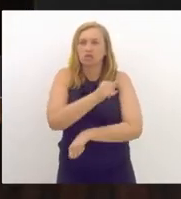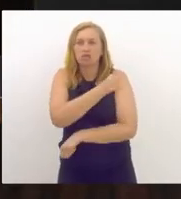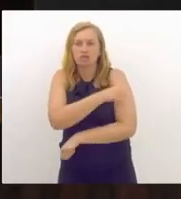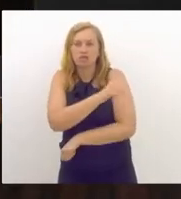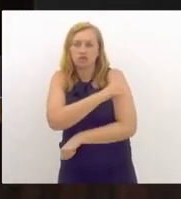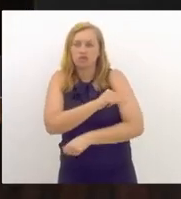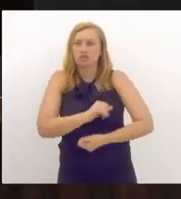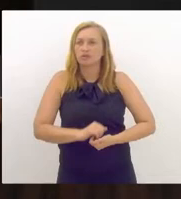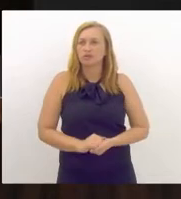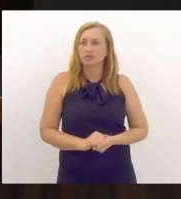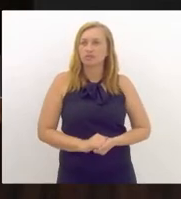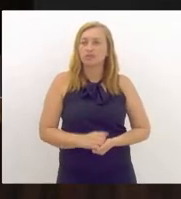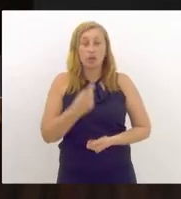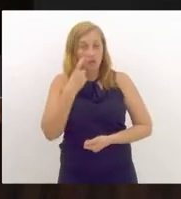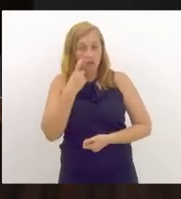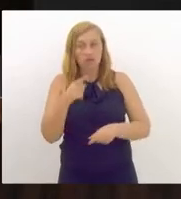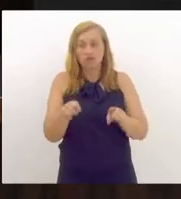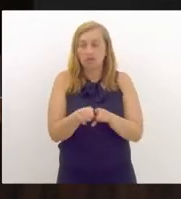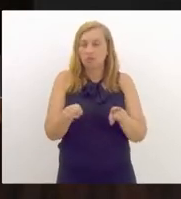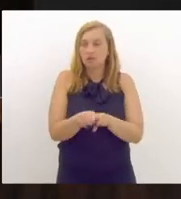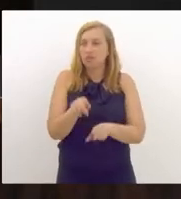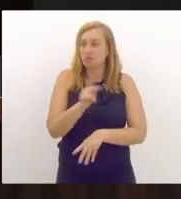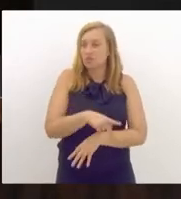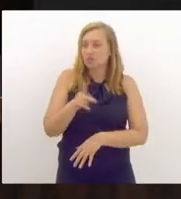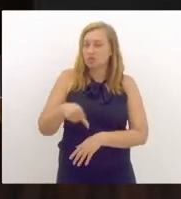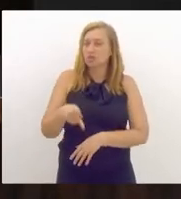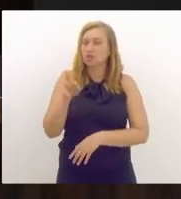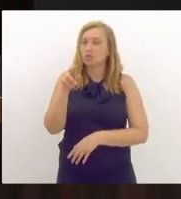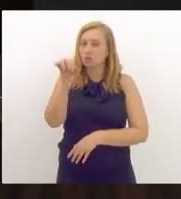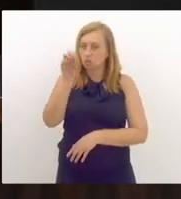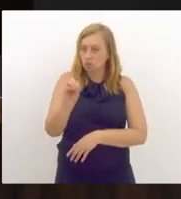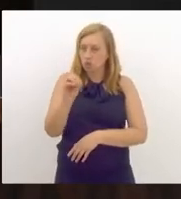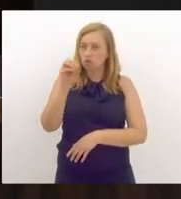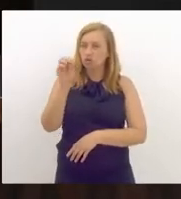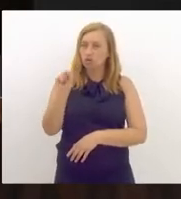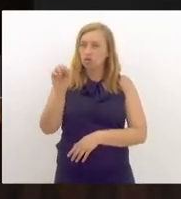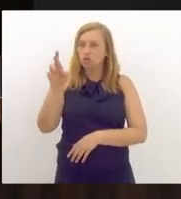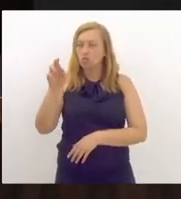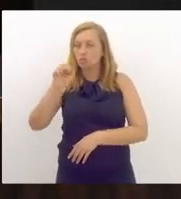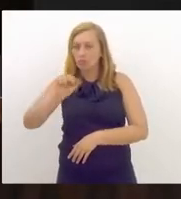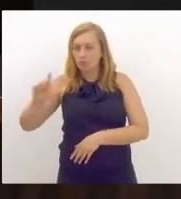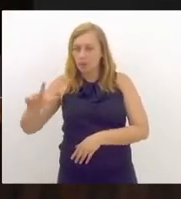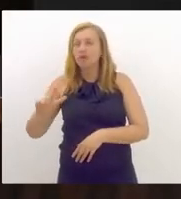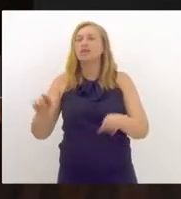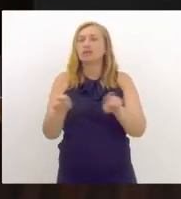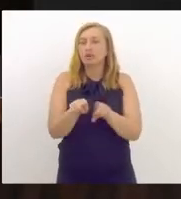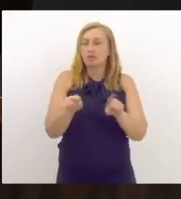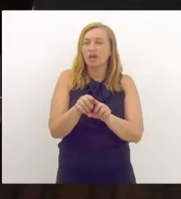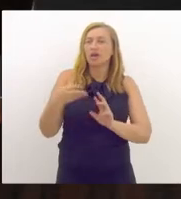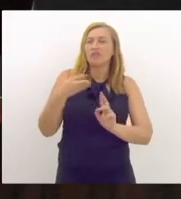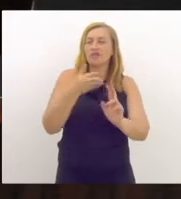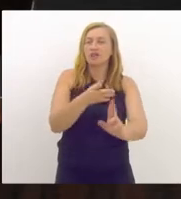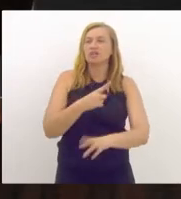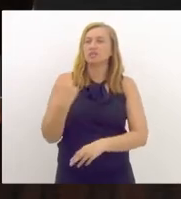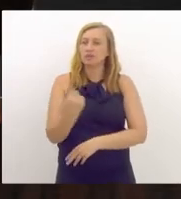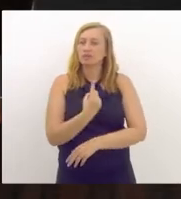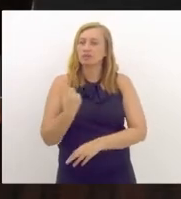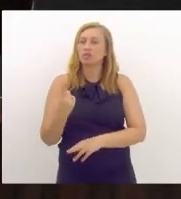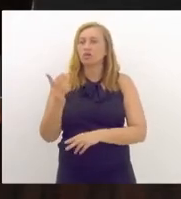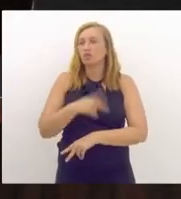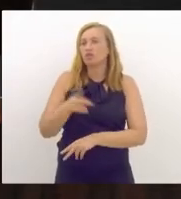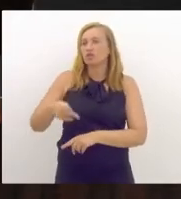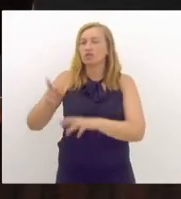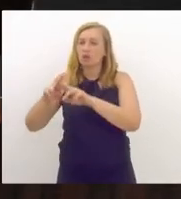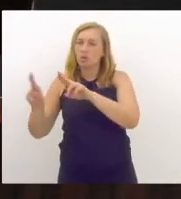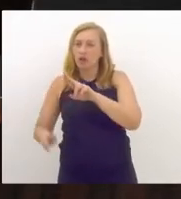Rio de Janeiro vejo aqui também o professor Bruno Sobral também uma referência para nós professor da UERJ